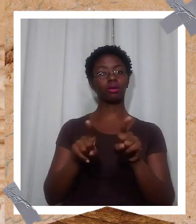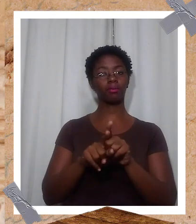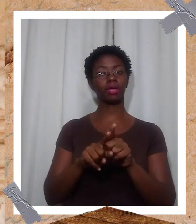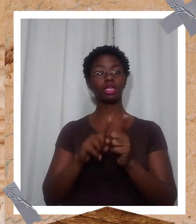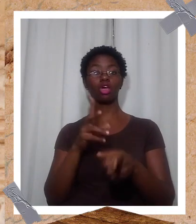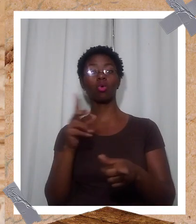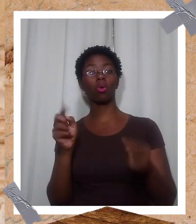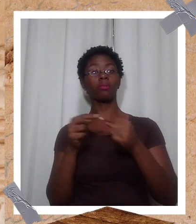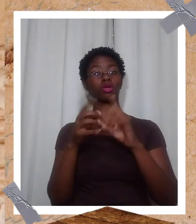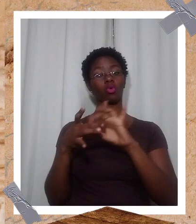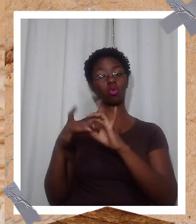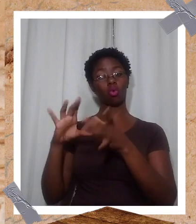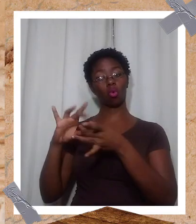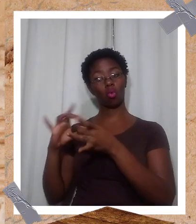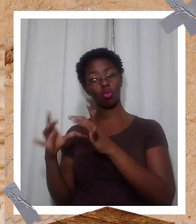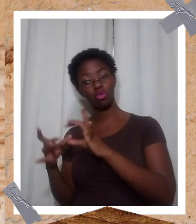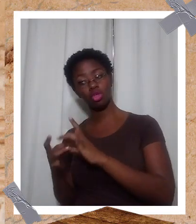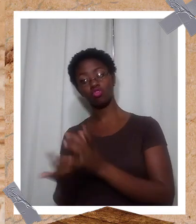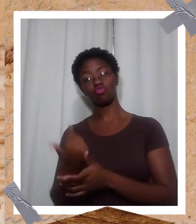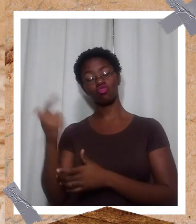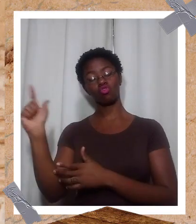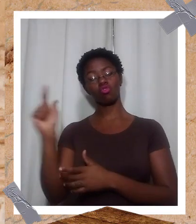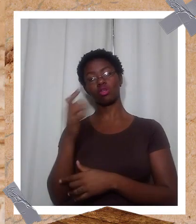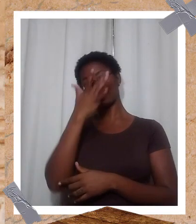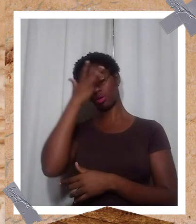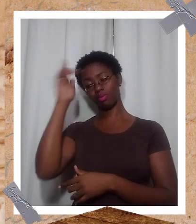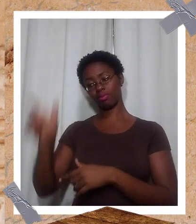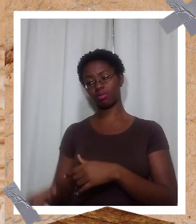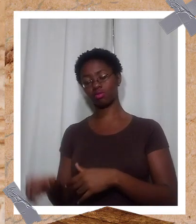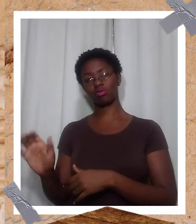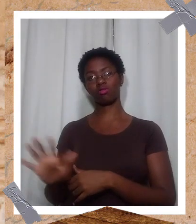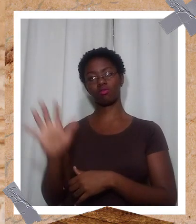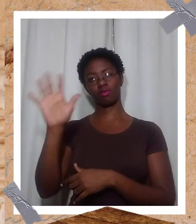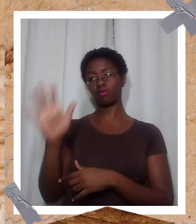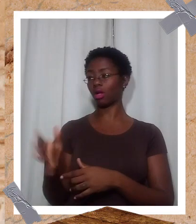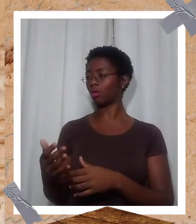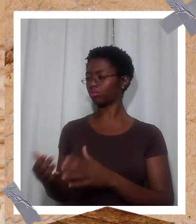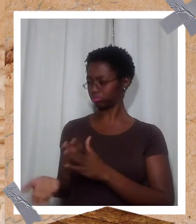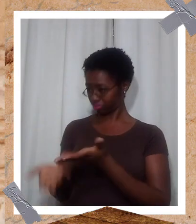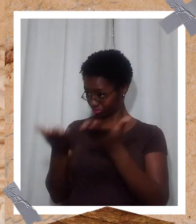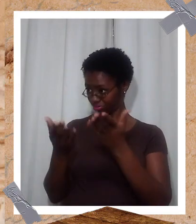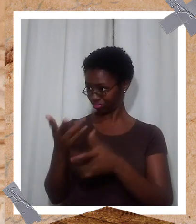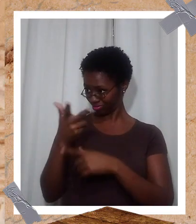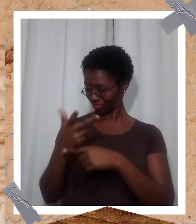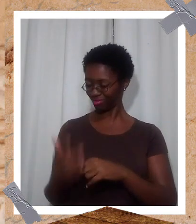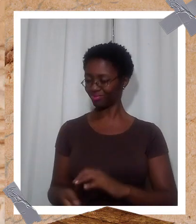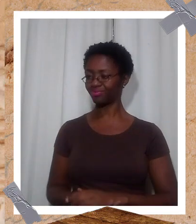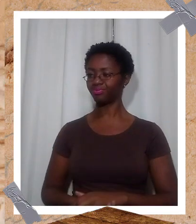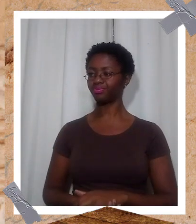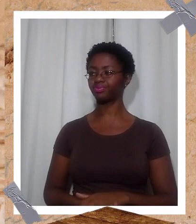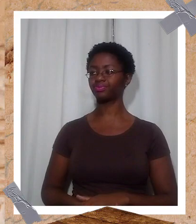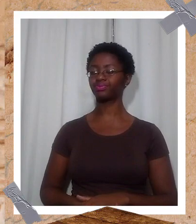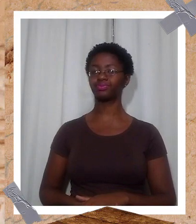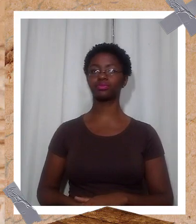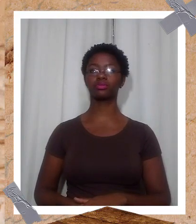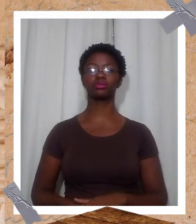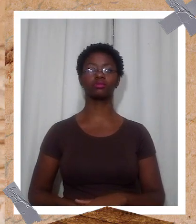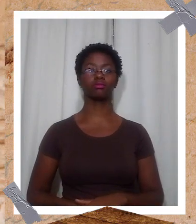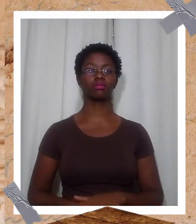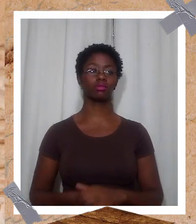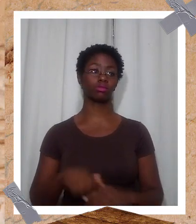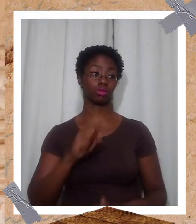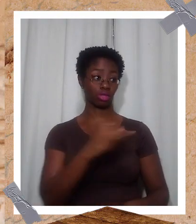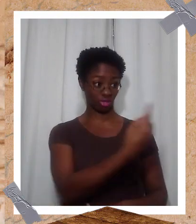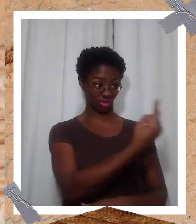e faveladas. Então, vou pedir para o Bruno colocar para a gente assistir, por favor. Se tu vens, por exemplo, às 4